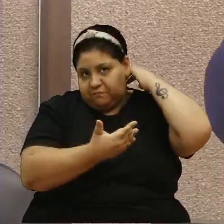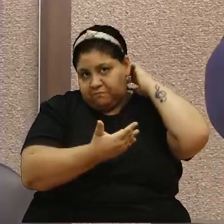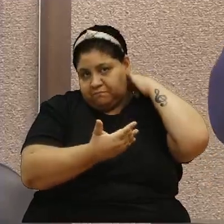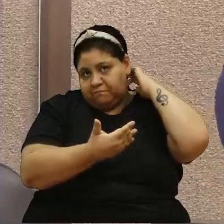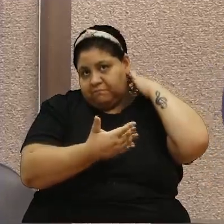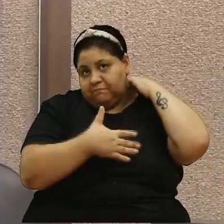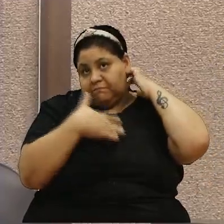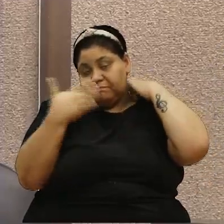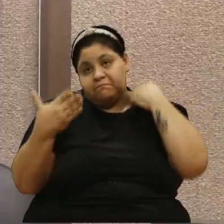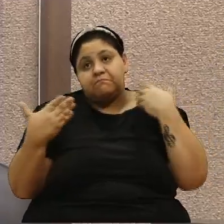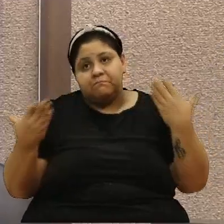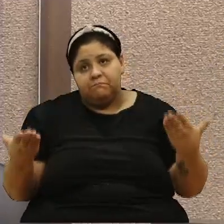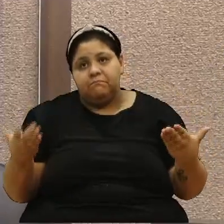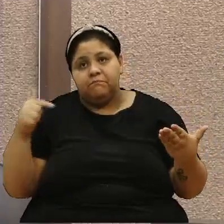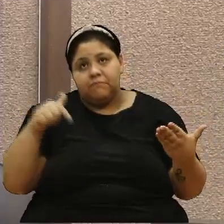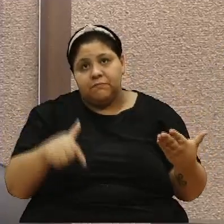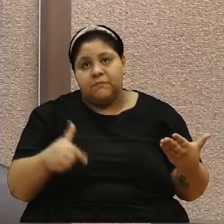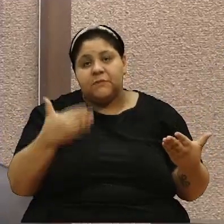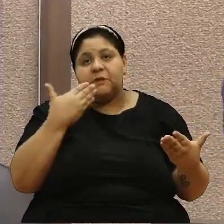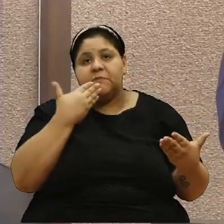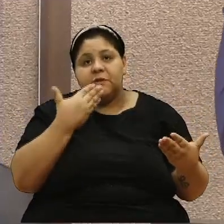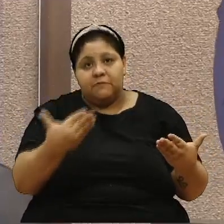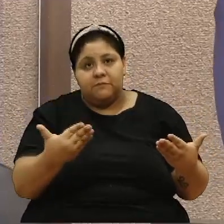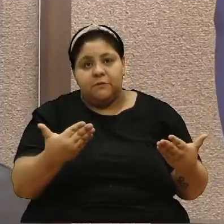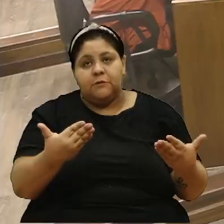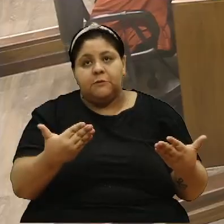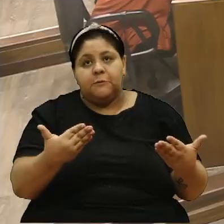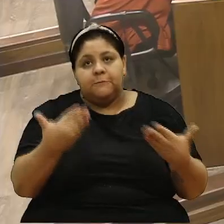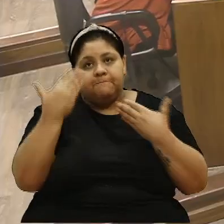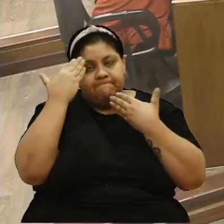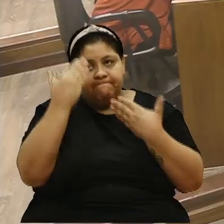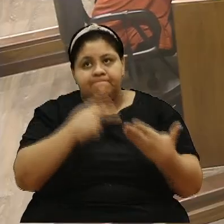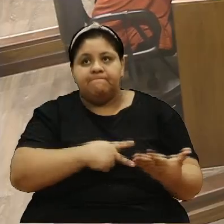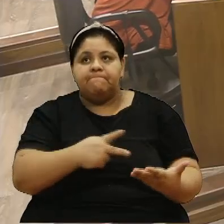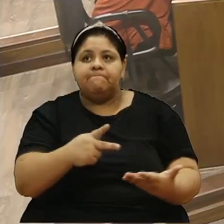Então, fica aqui o meu questionamento. Muito obrigado, presidente.